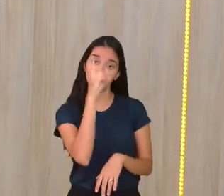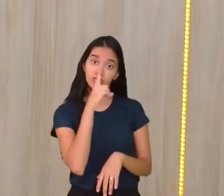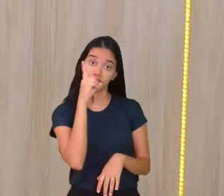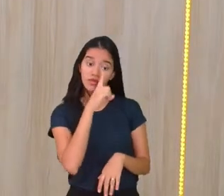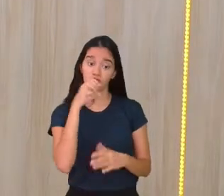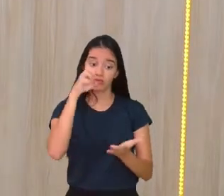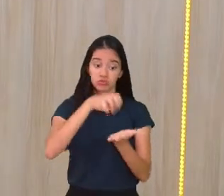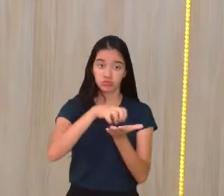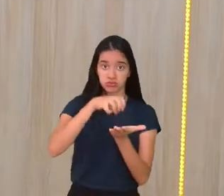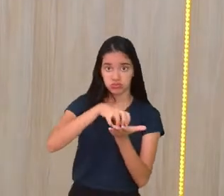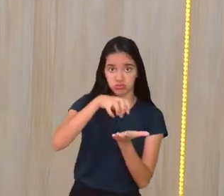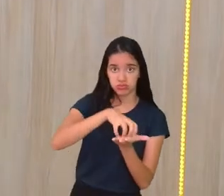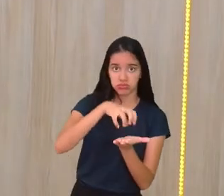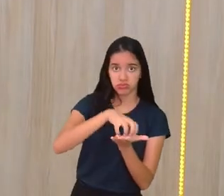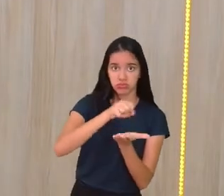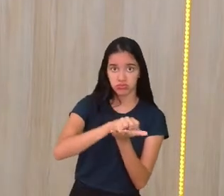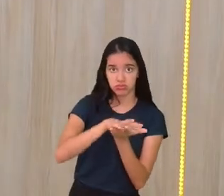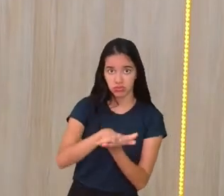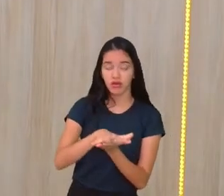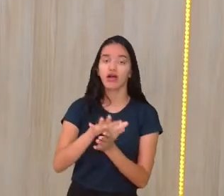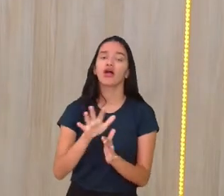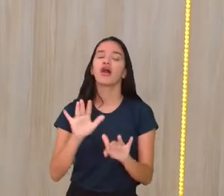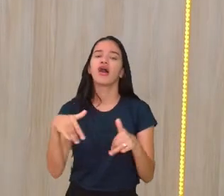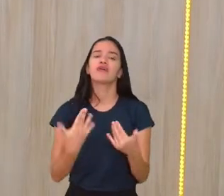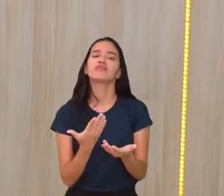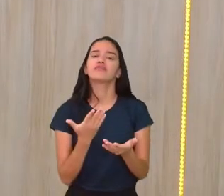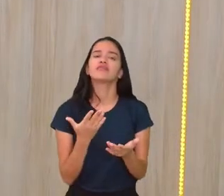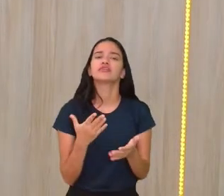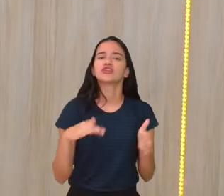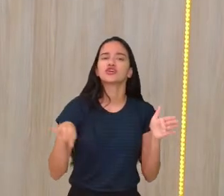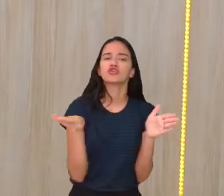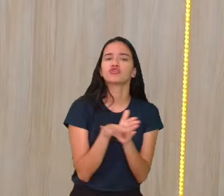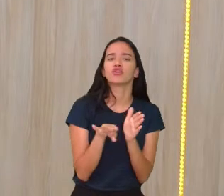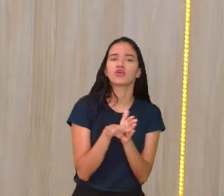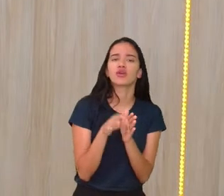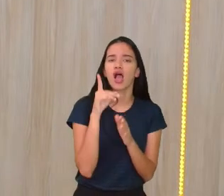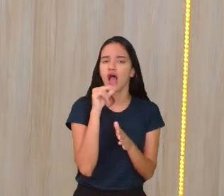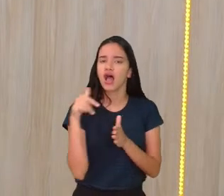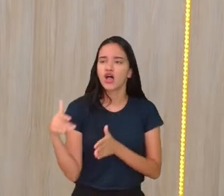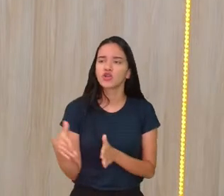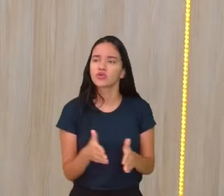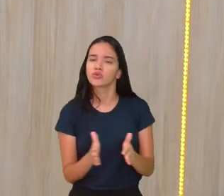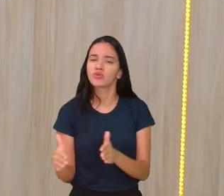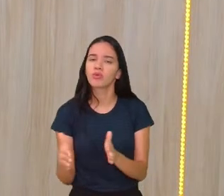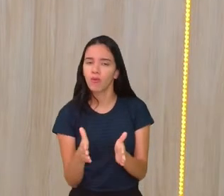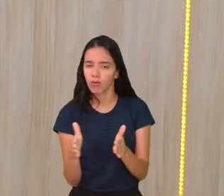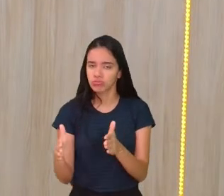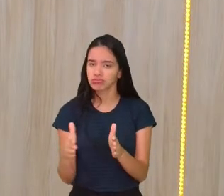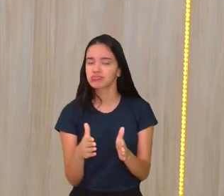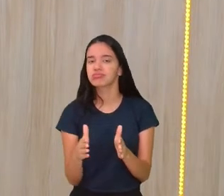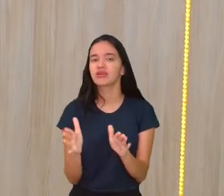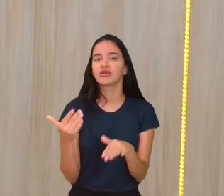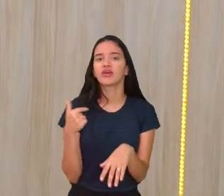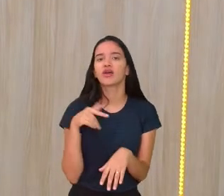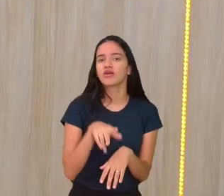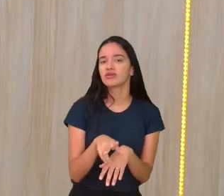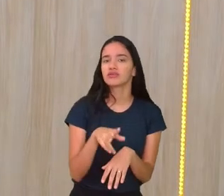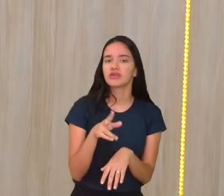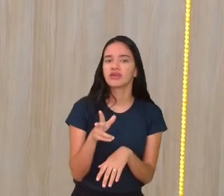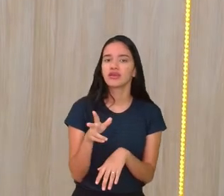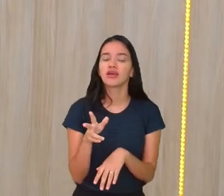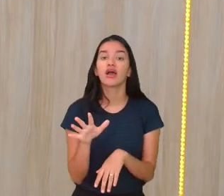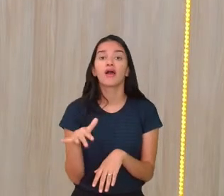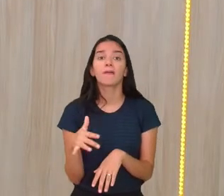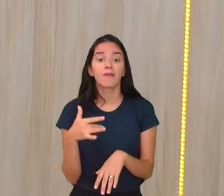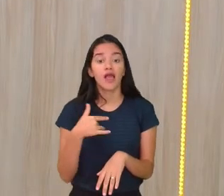Zero, aí passa ali, né, chega ali o Rio Capibaribe para desaguar no mar, e você vai estar ali